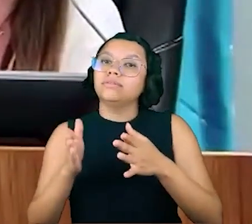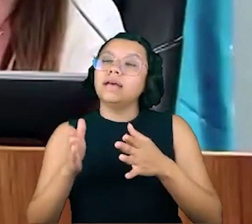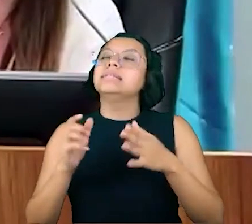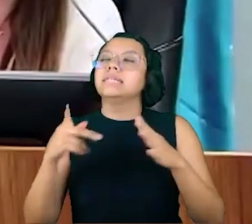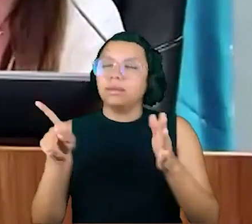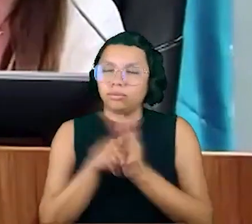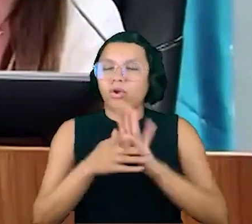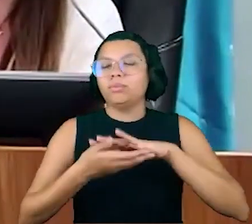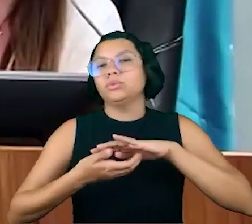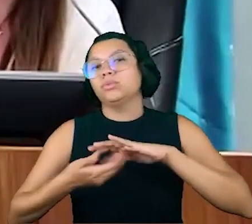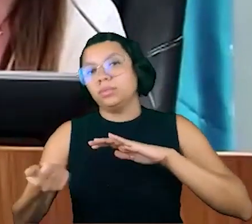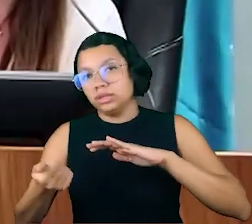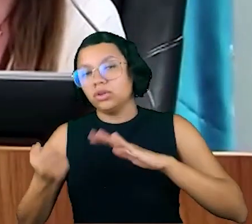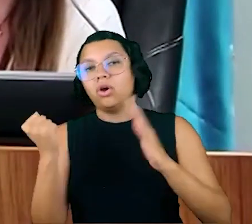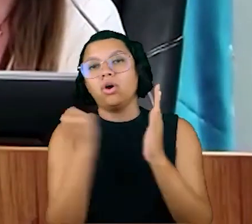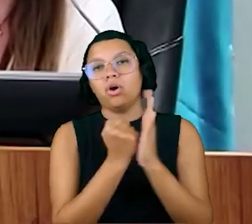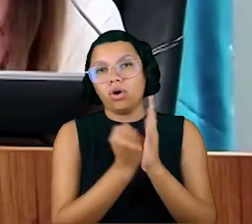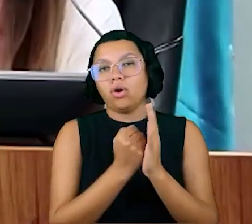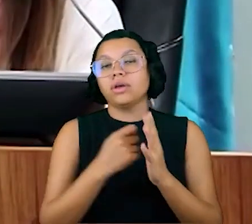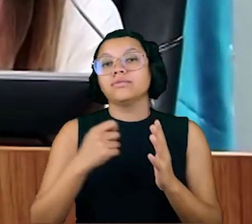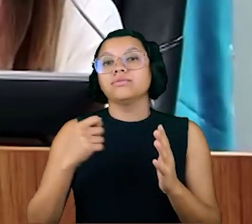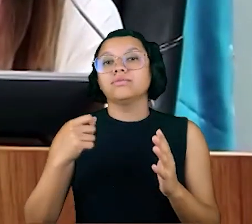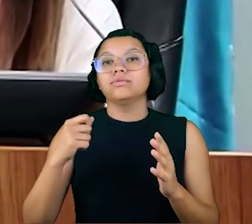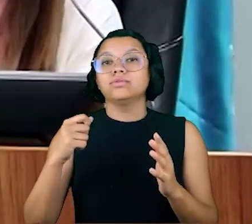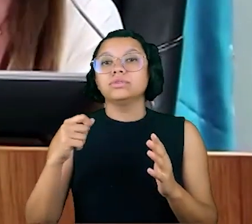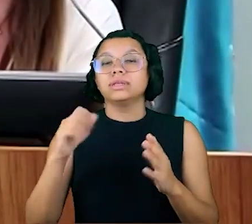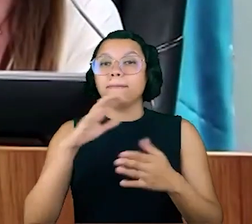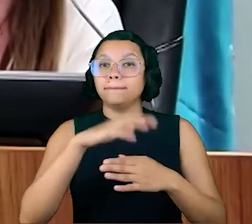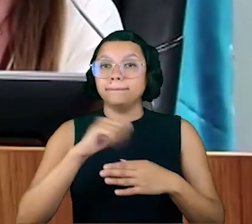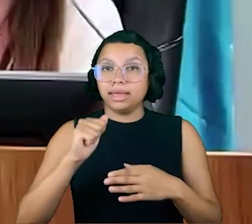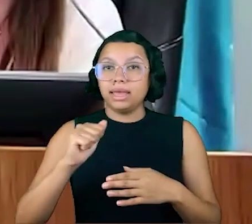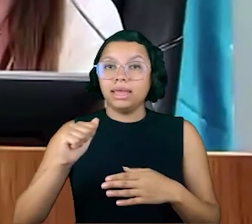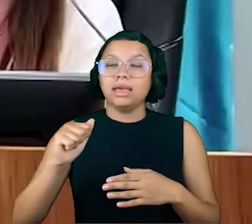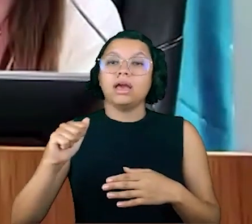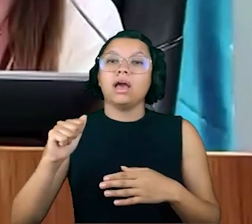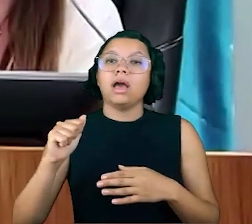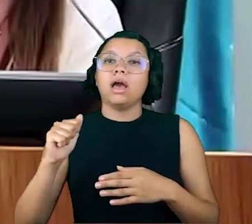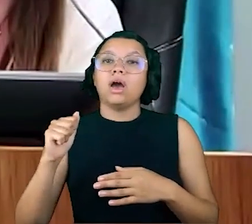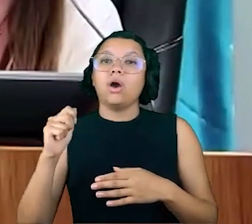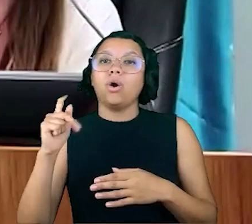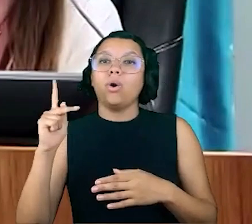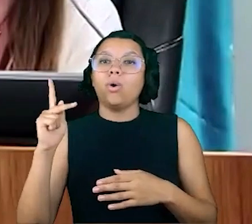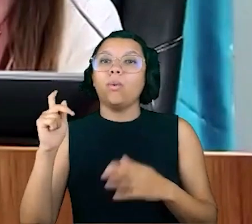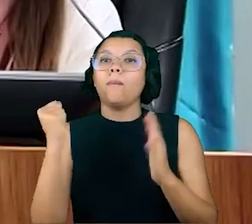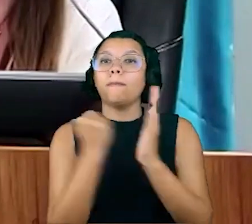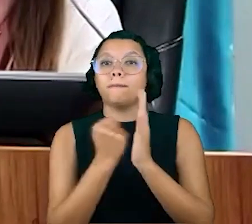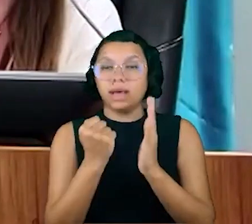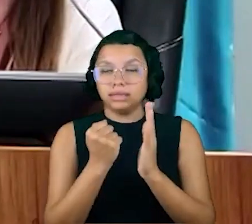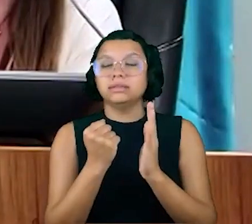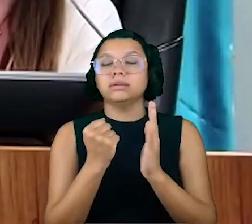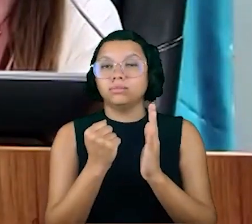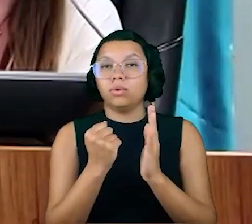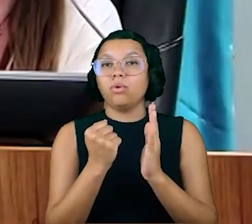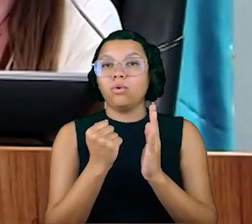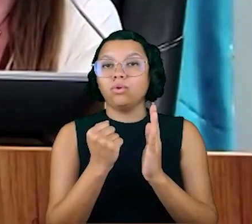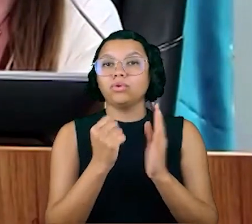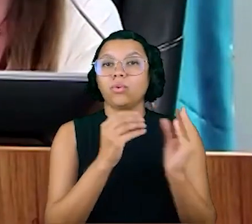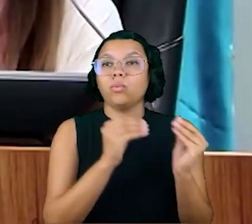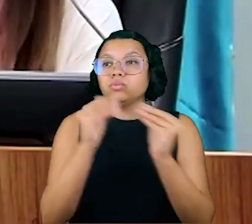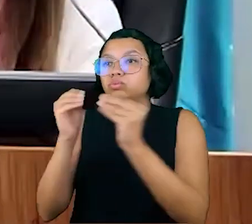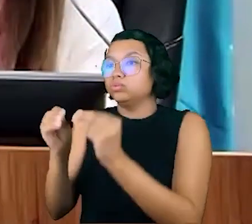propriamente expropriatória, em que você vai ter a alienação do patrimônio penhorado para a entrega do produto em favor do